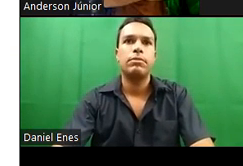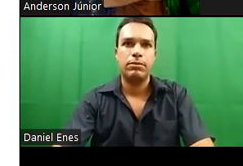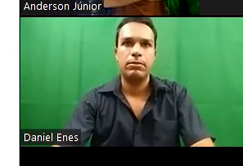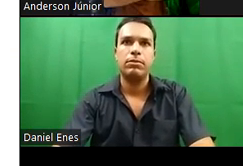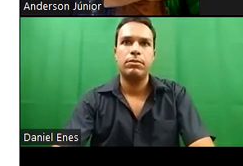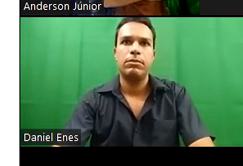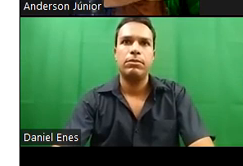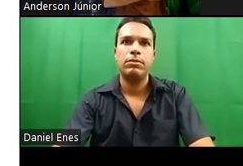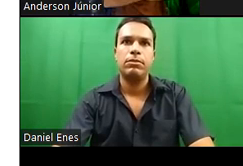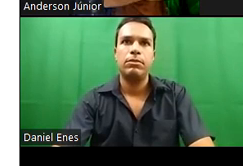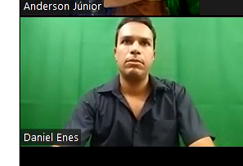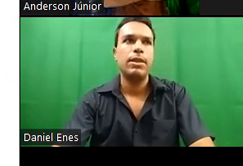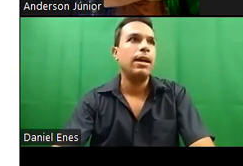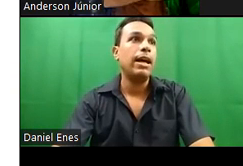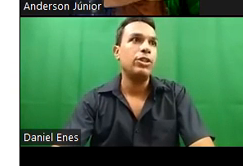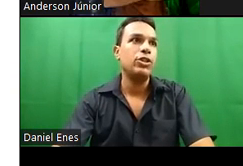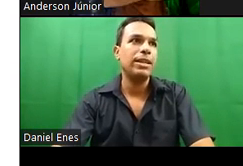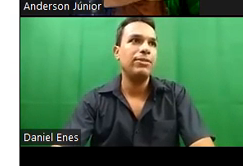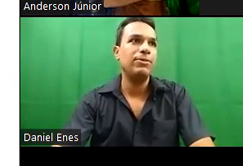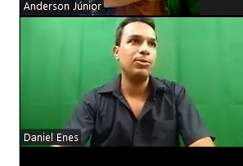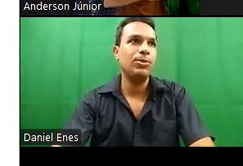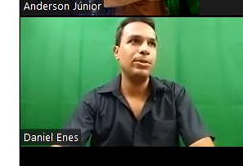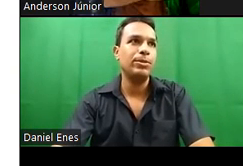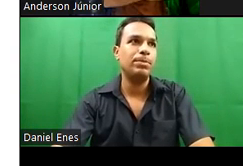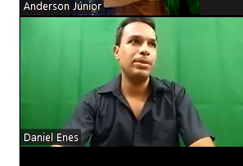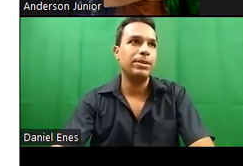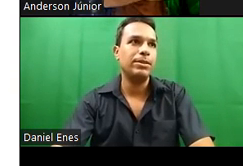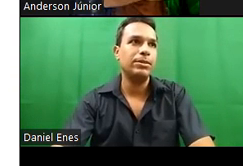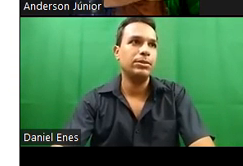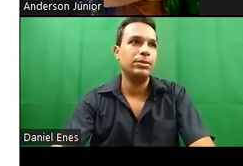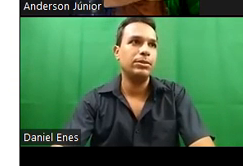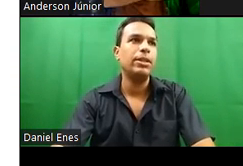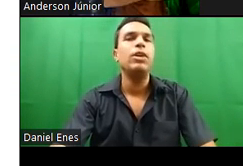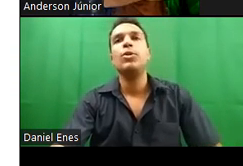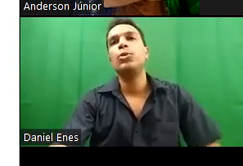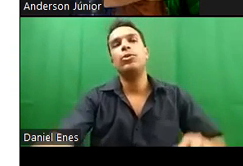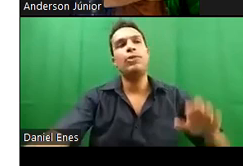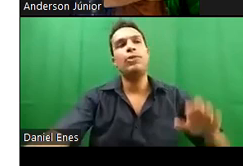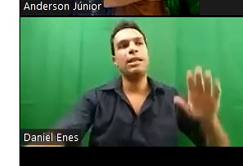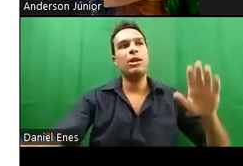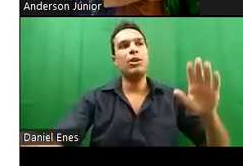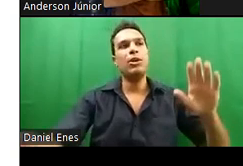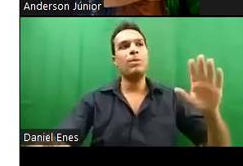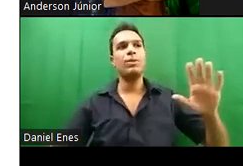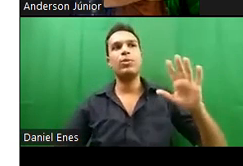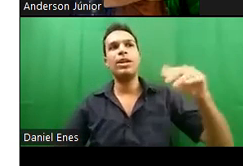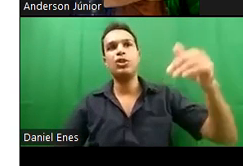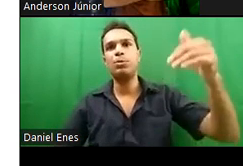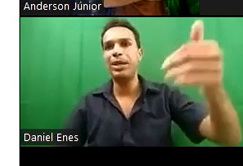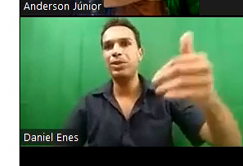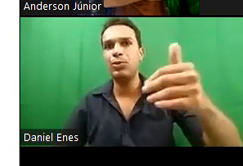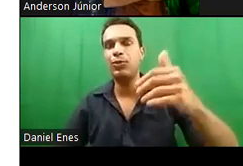deixa eu voltar aqui, faltou... Faltou eu falar uma coisa